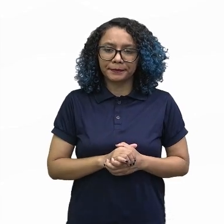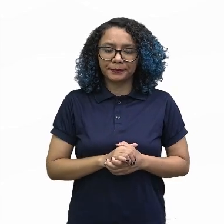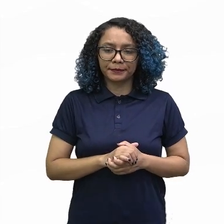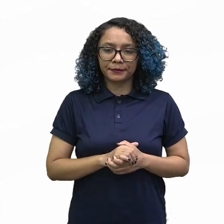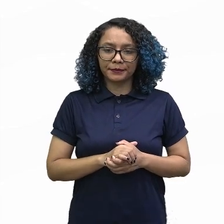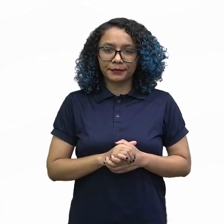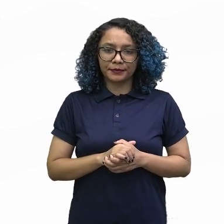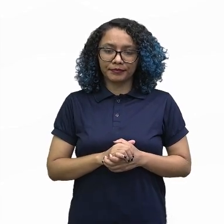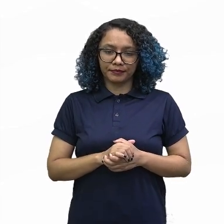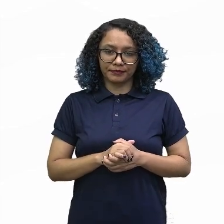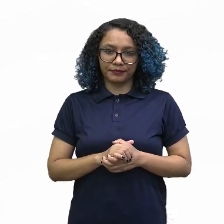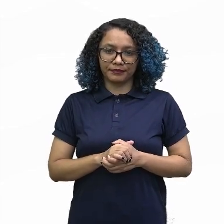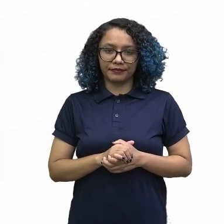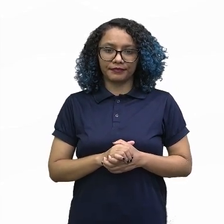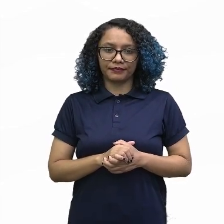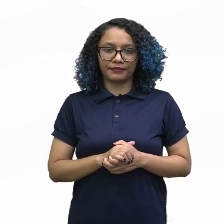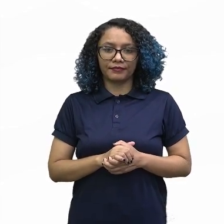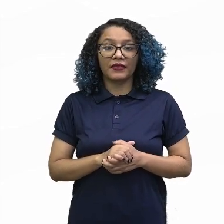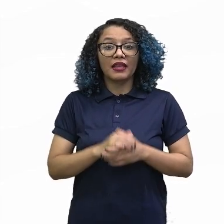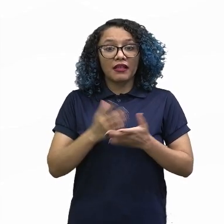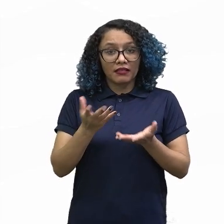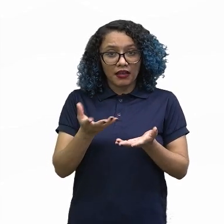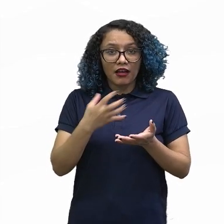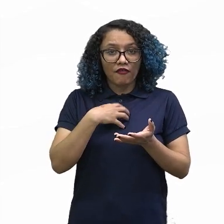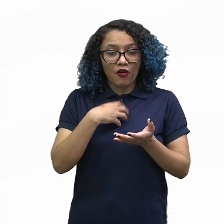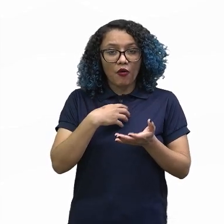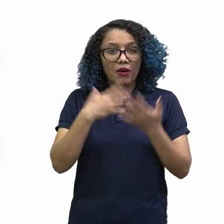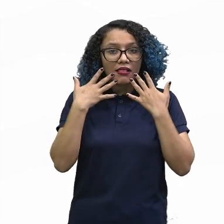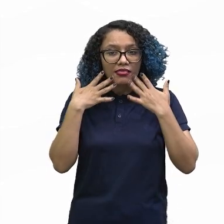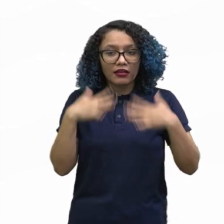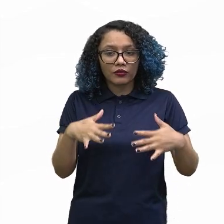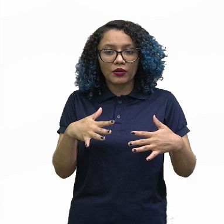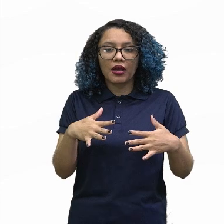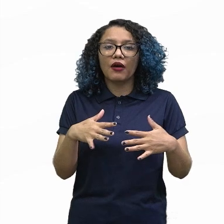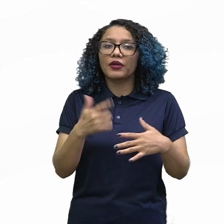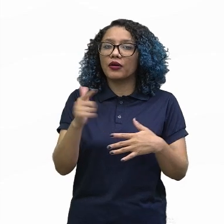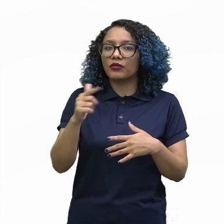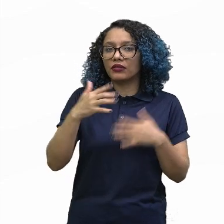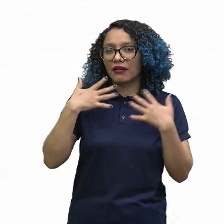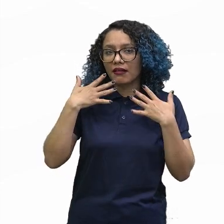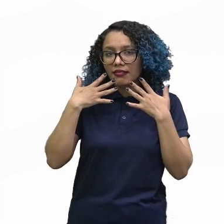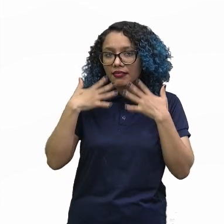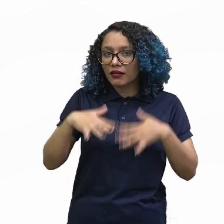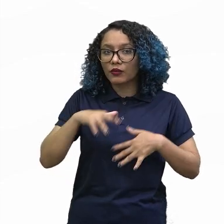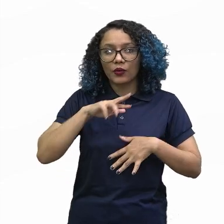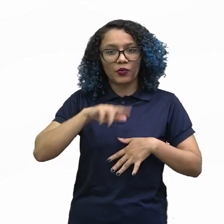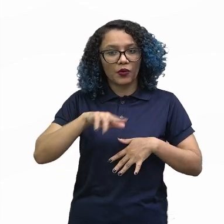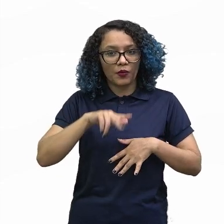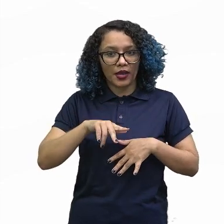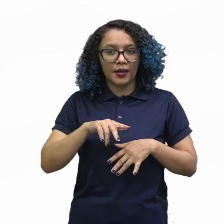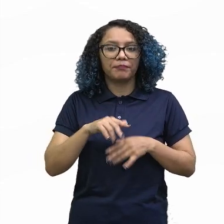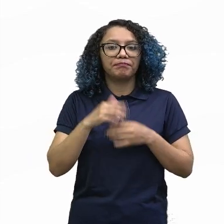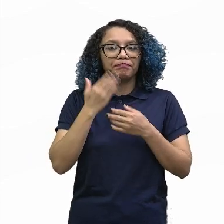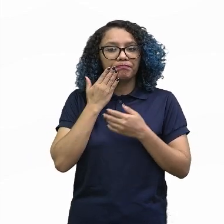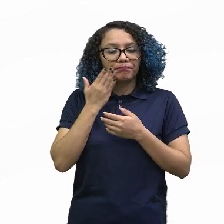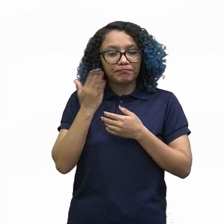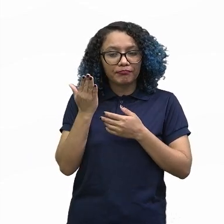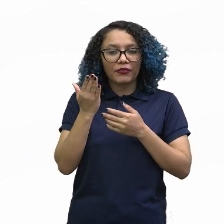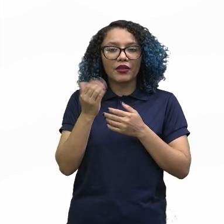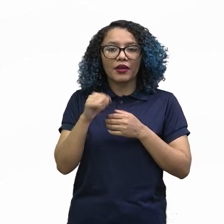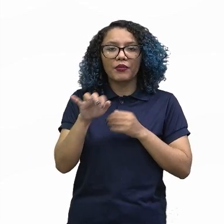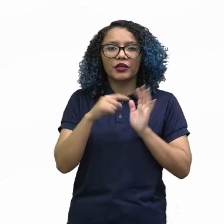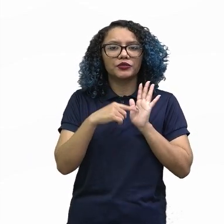tenho a forma espontânea e a não espontânea. Aí você tem, neste caso aí,